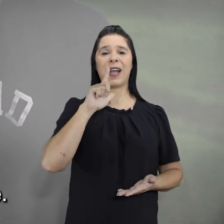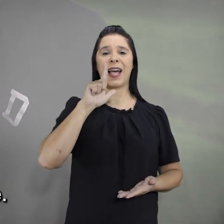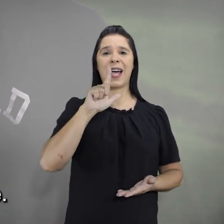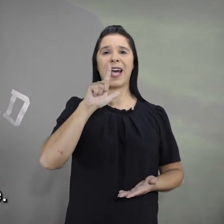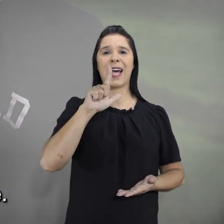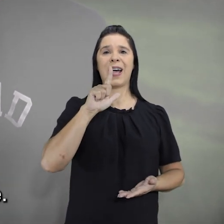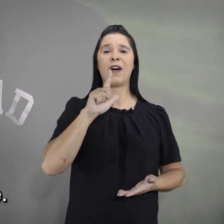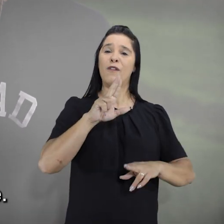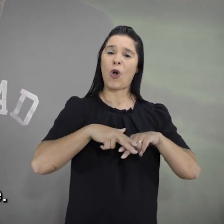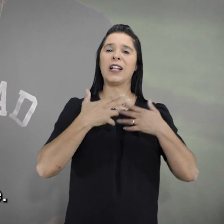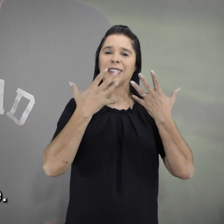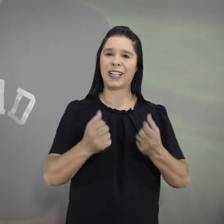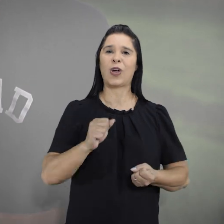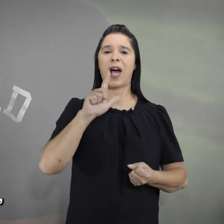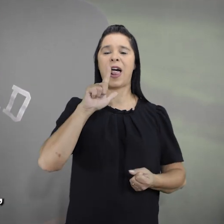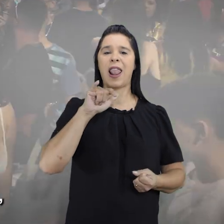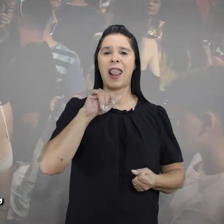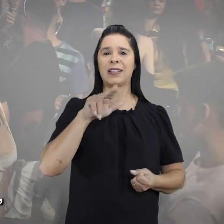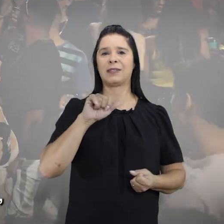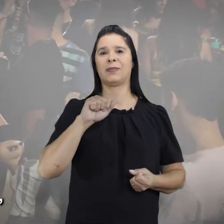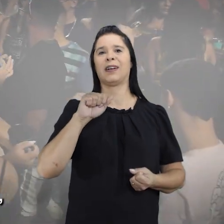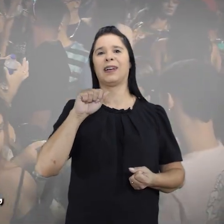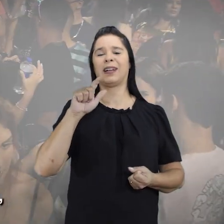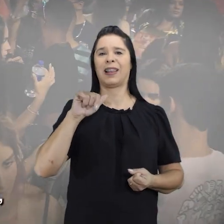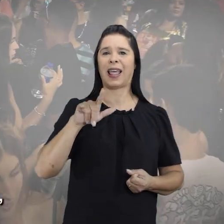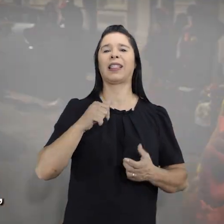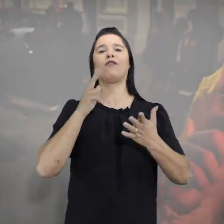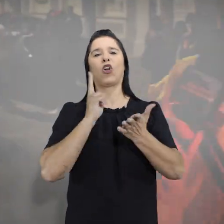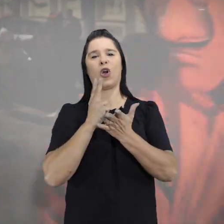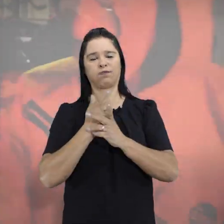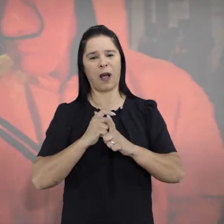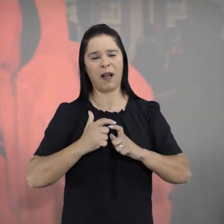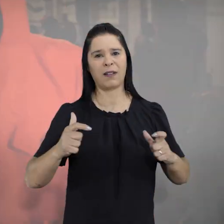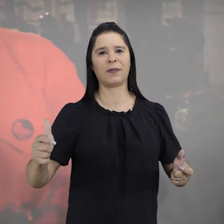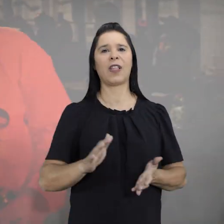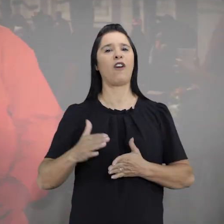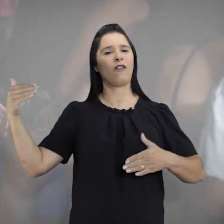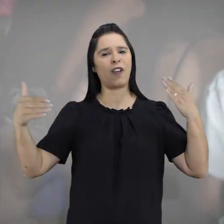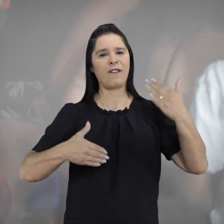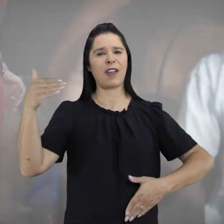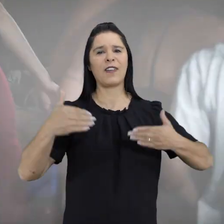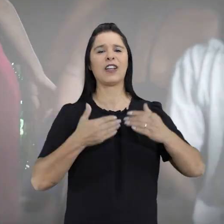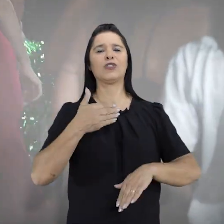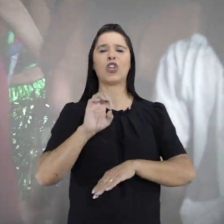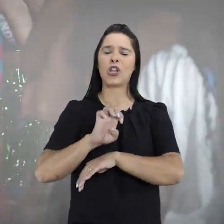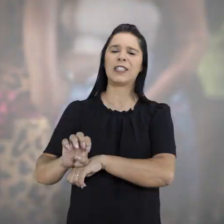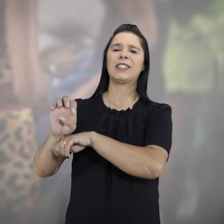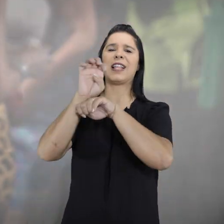E ficou, o policial aceitou, ficou esse nome. Então cresceu de um movimento absurdo de vir gente para cá de outros estados.